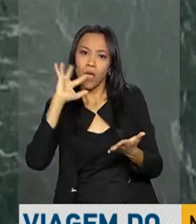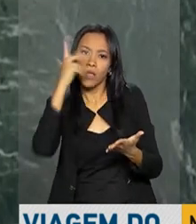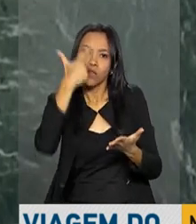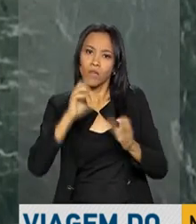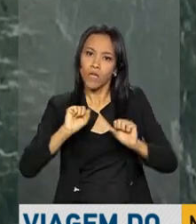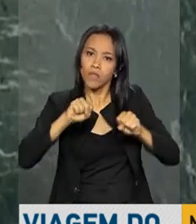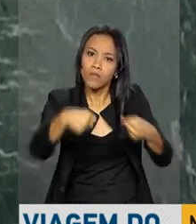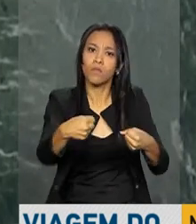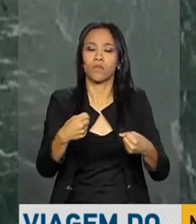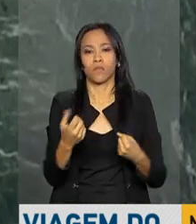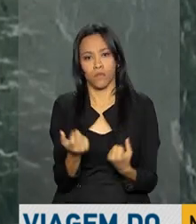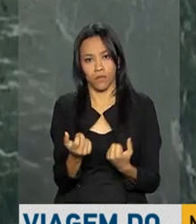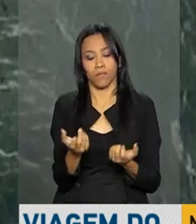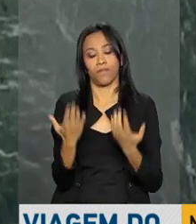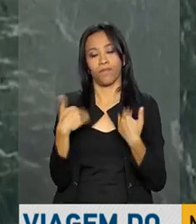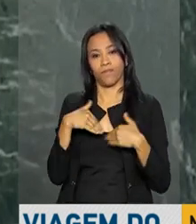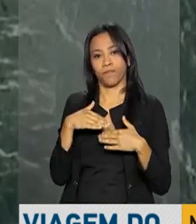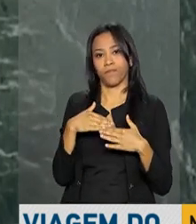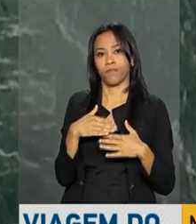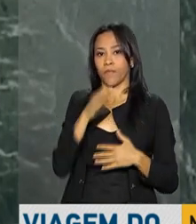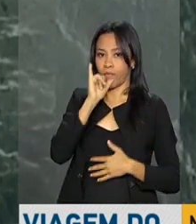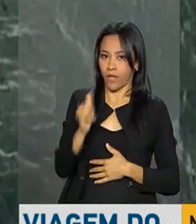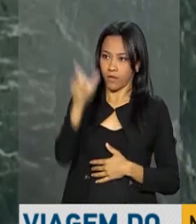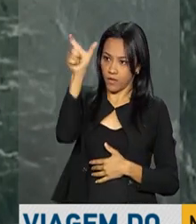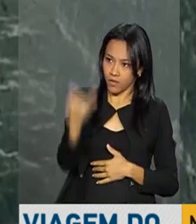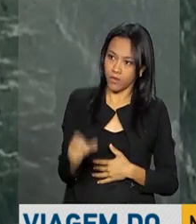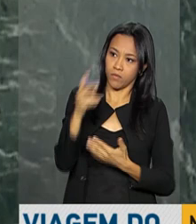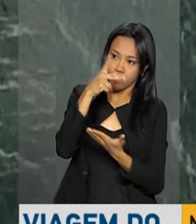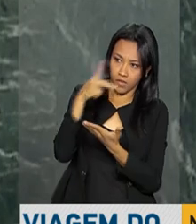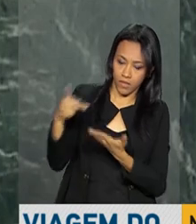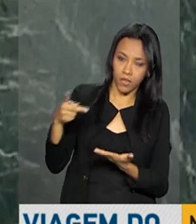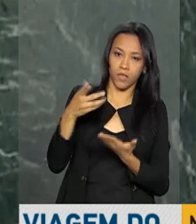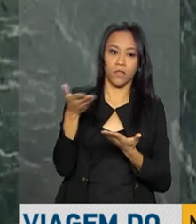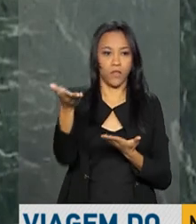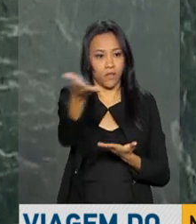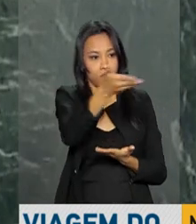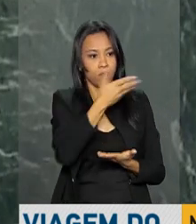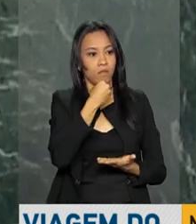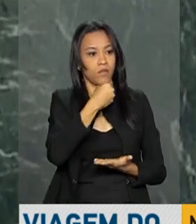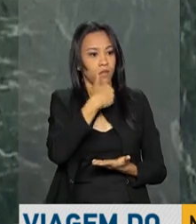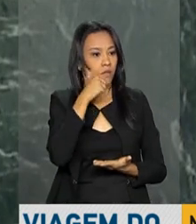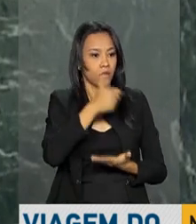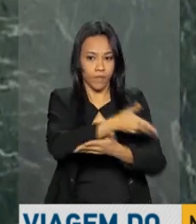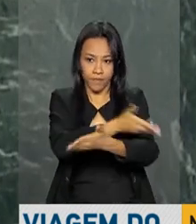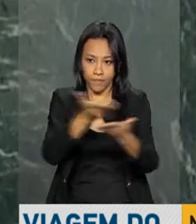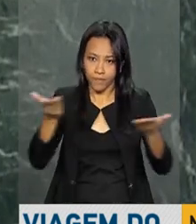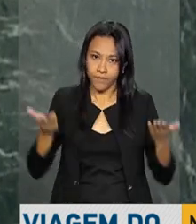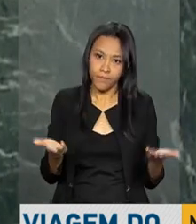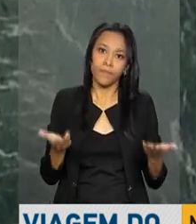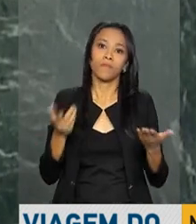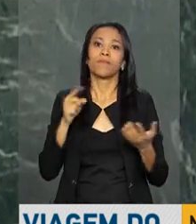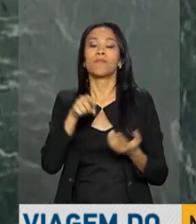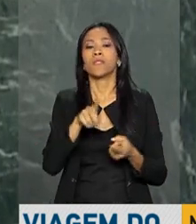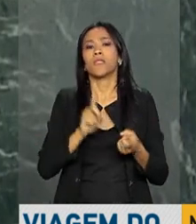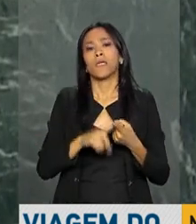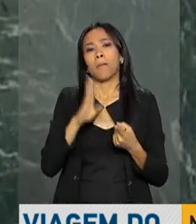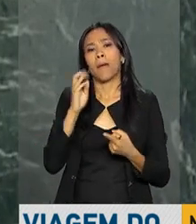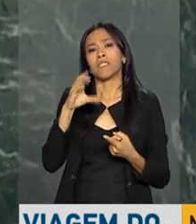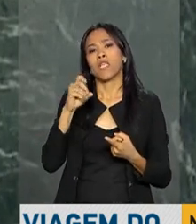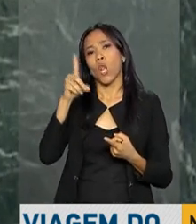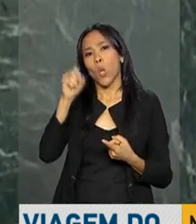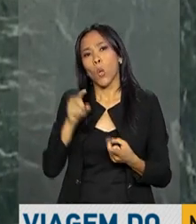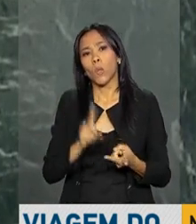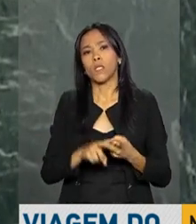esforço. Senhor Presidente, senhoras e senhores, de Barcelona, Cabul,